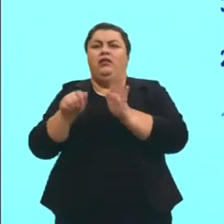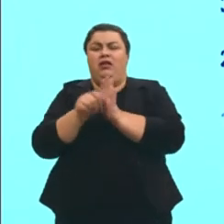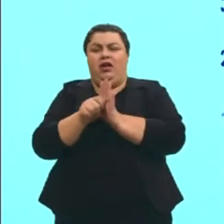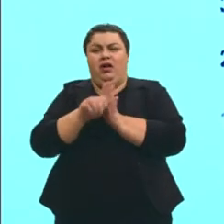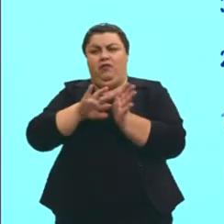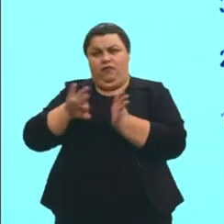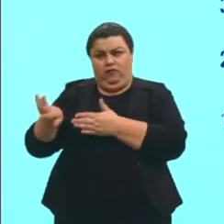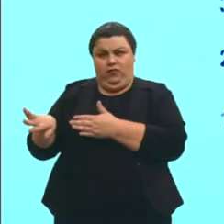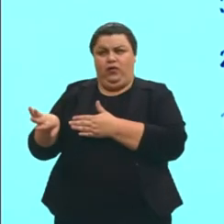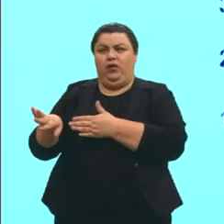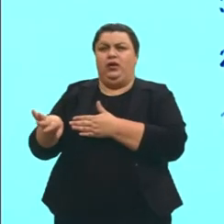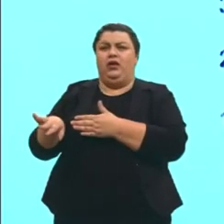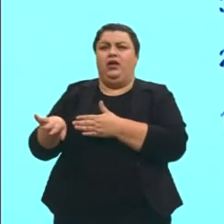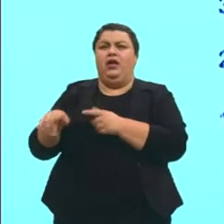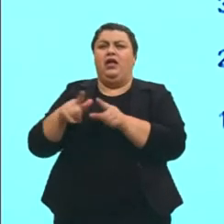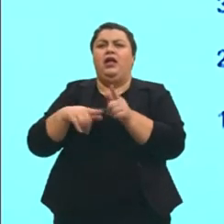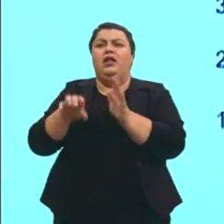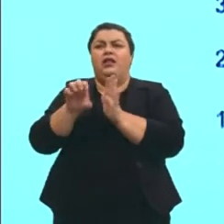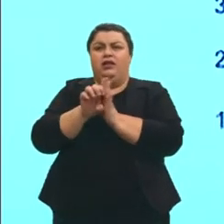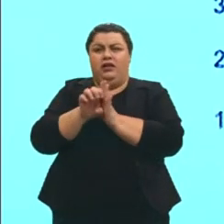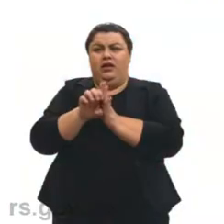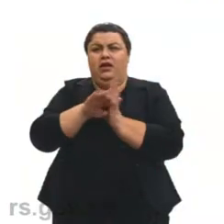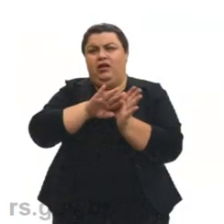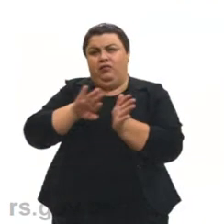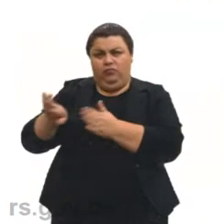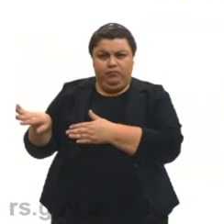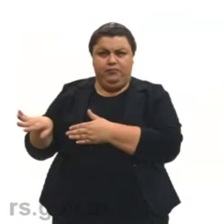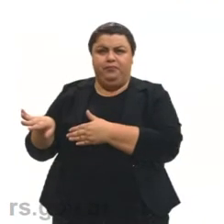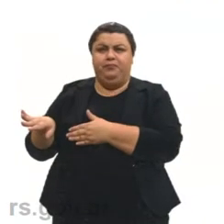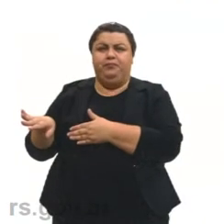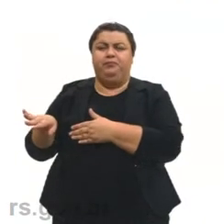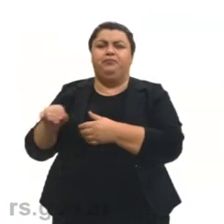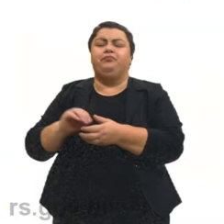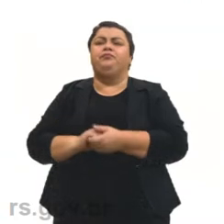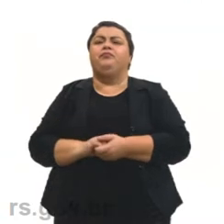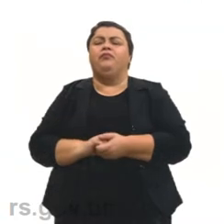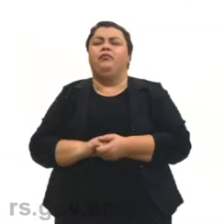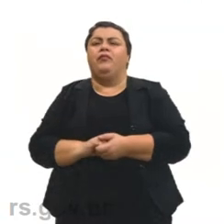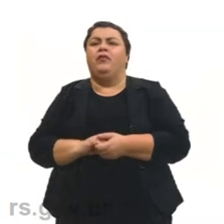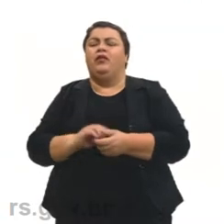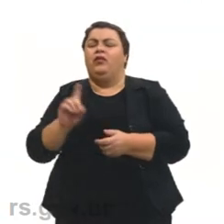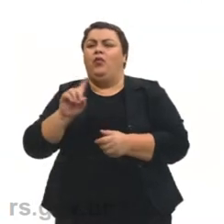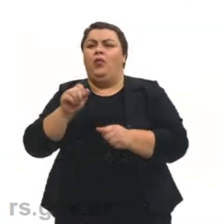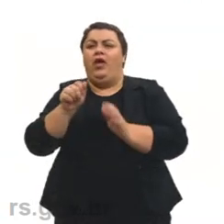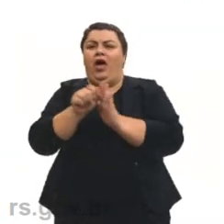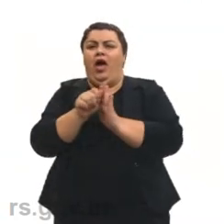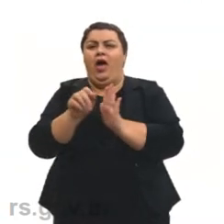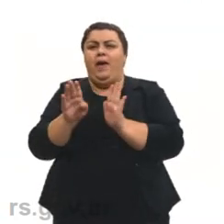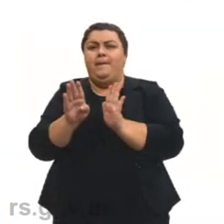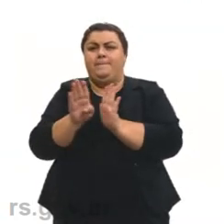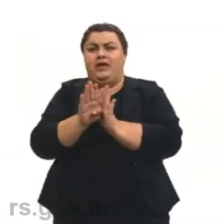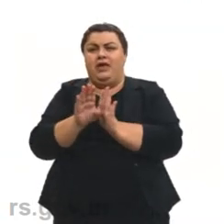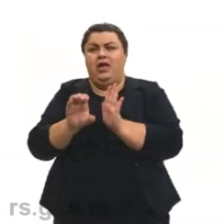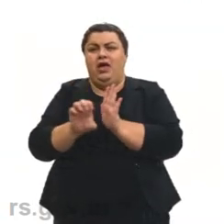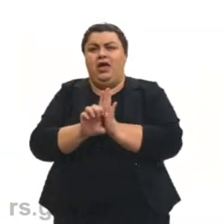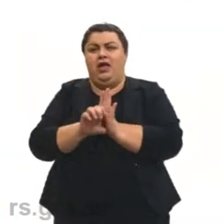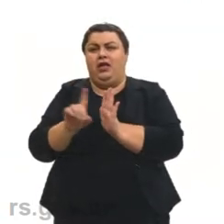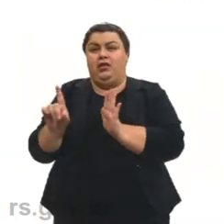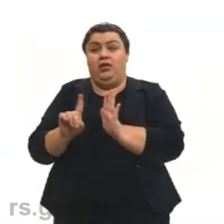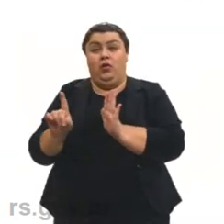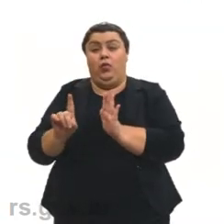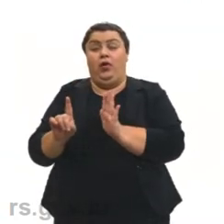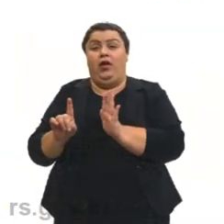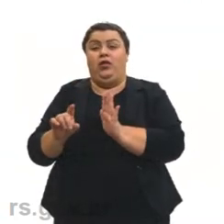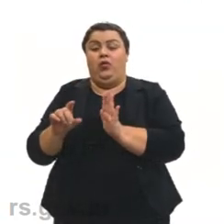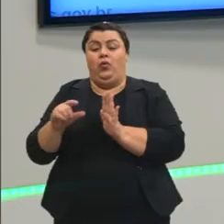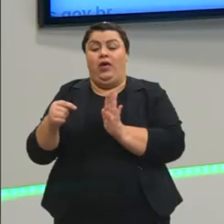a Oi e a letra e quer dizer a 12 é menos do que o número de prótons né então não é a Anna ou é bem não é aí porque